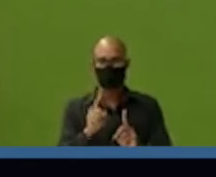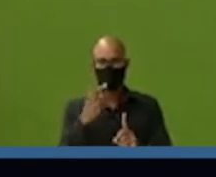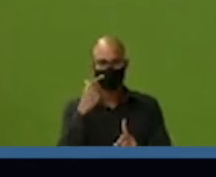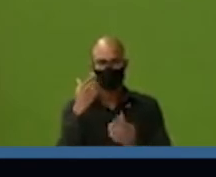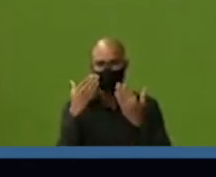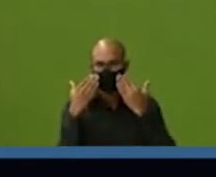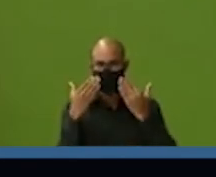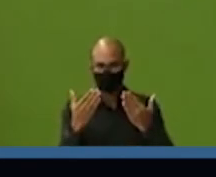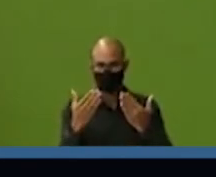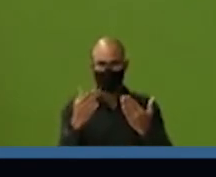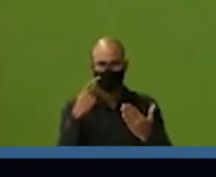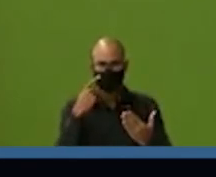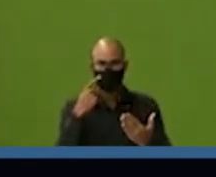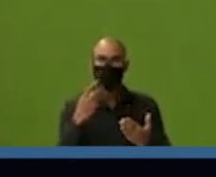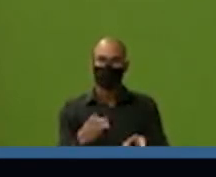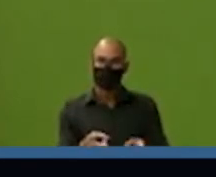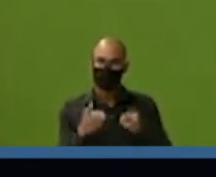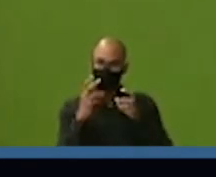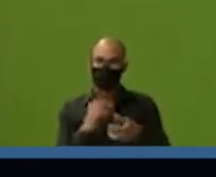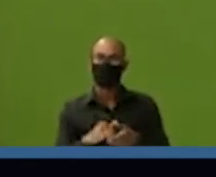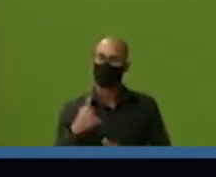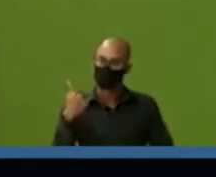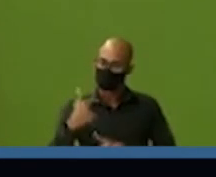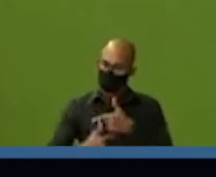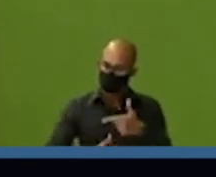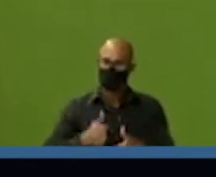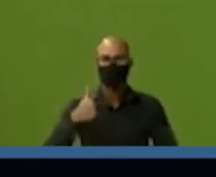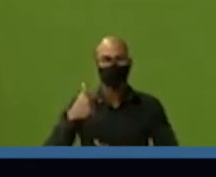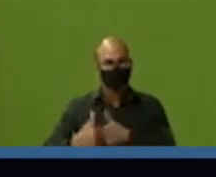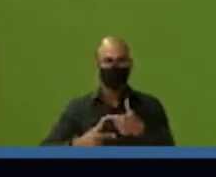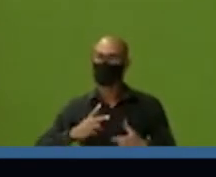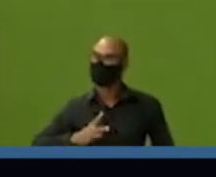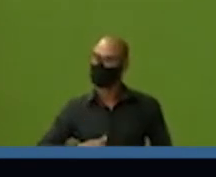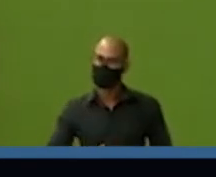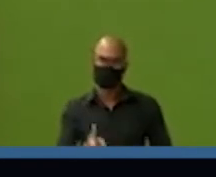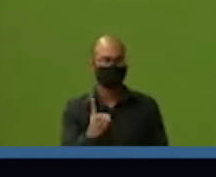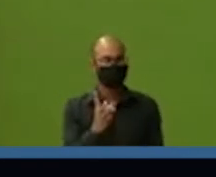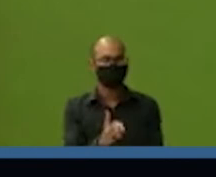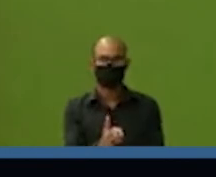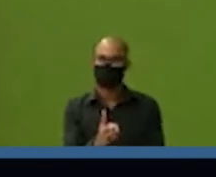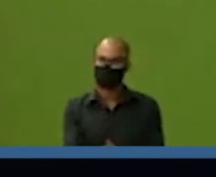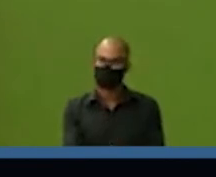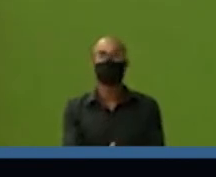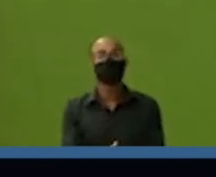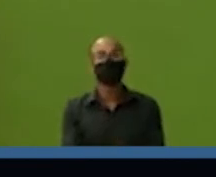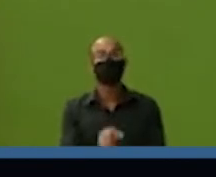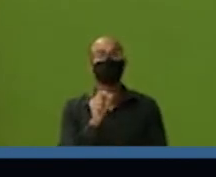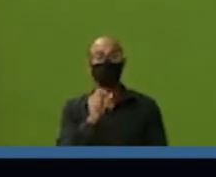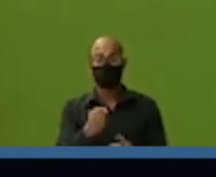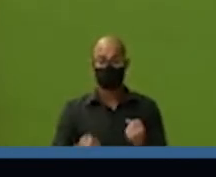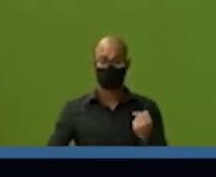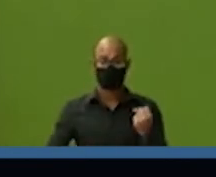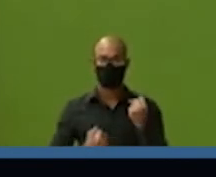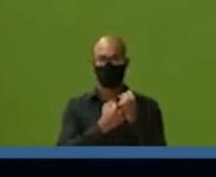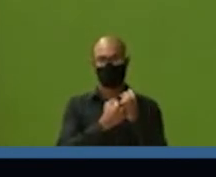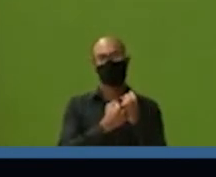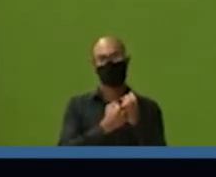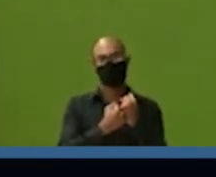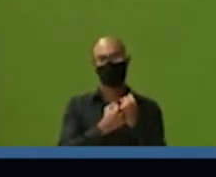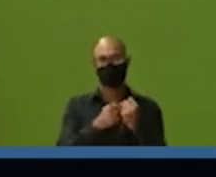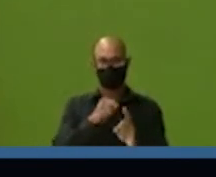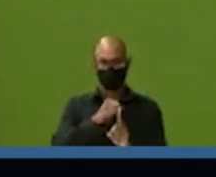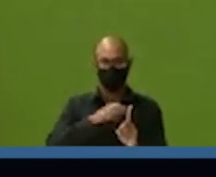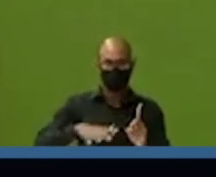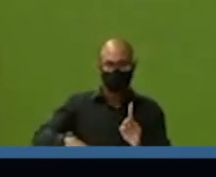que mostra que estamos fazendo nosso dever de casa e estamos contando com a parcela da população